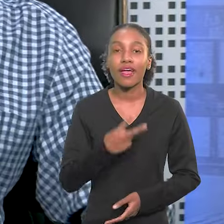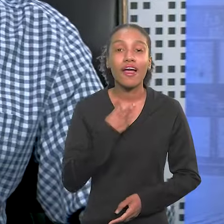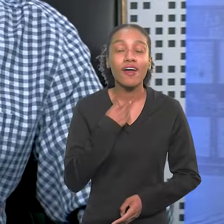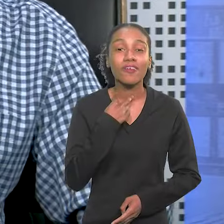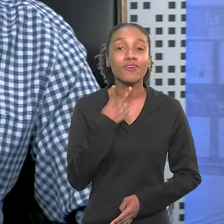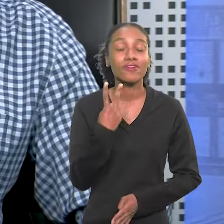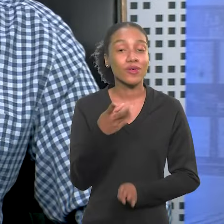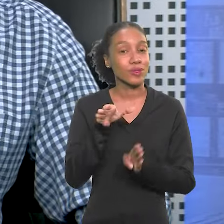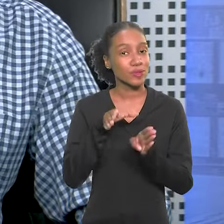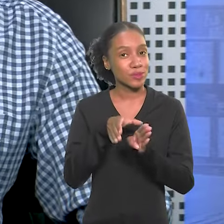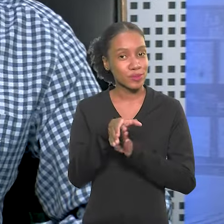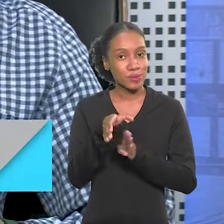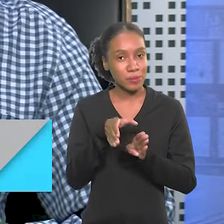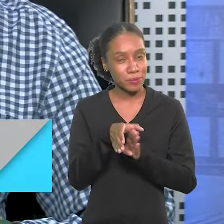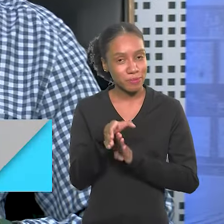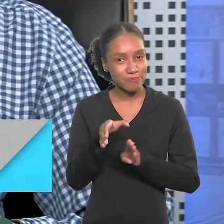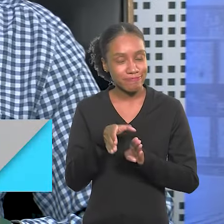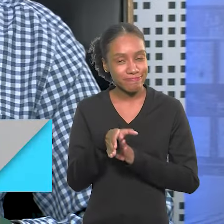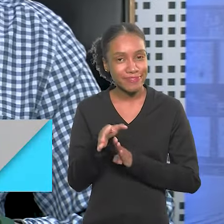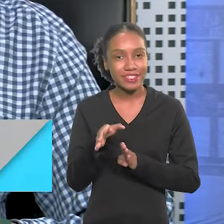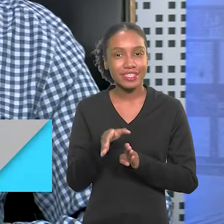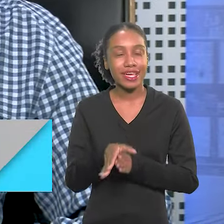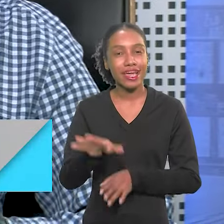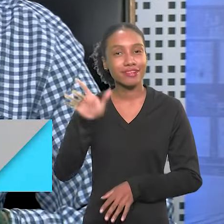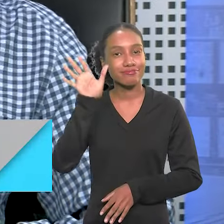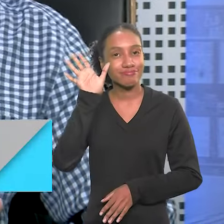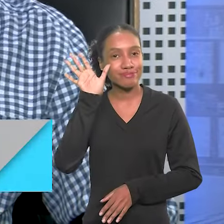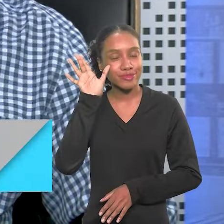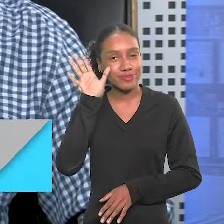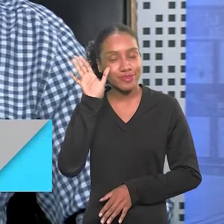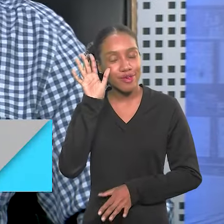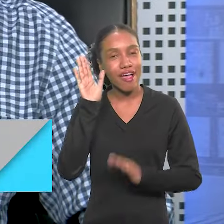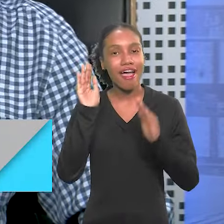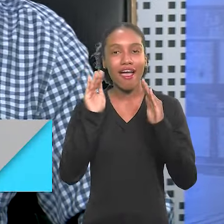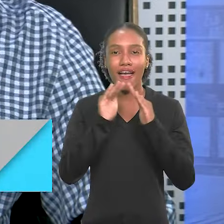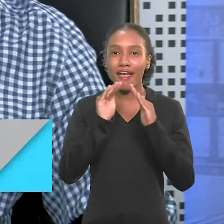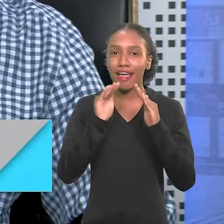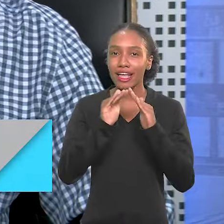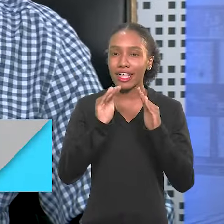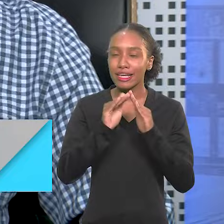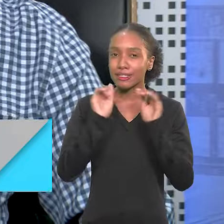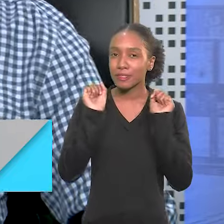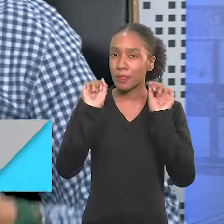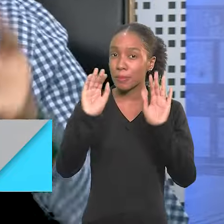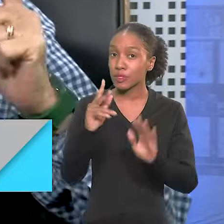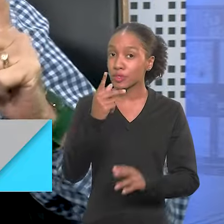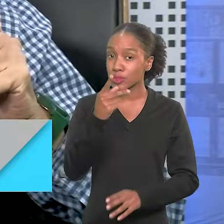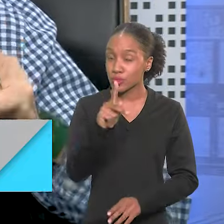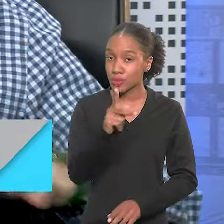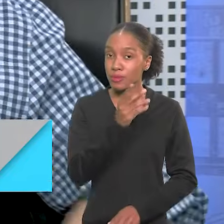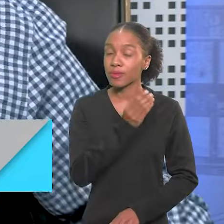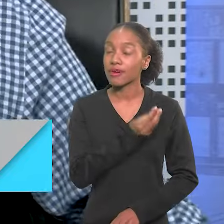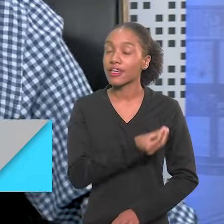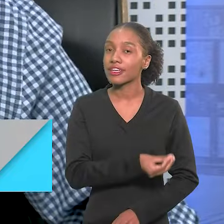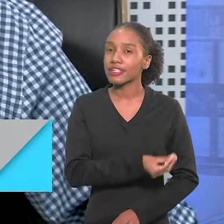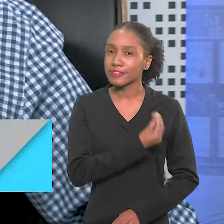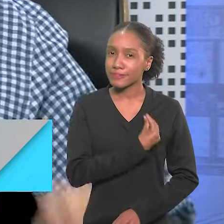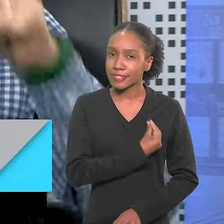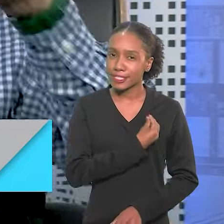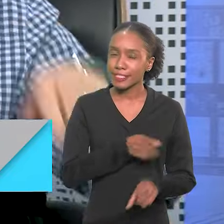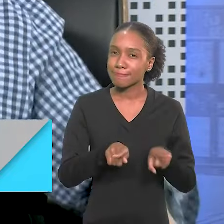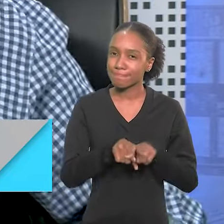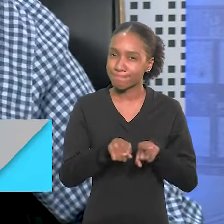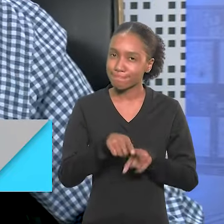e a voz do Conselho chegando até sua casa sua vida eu espero